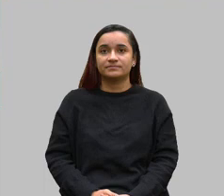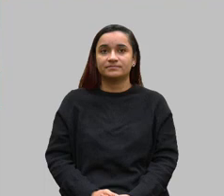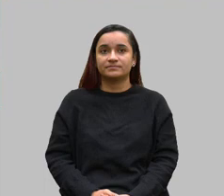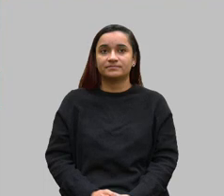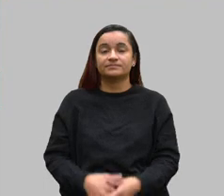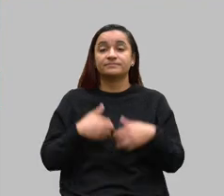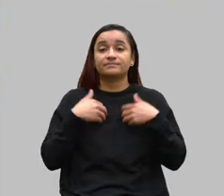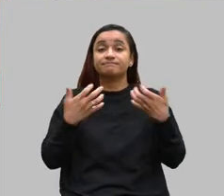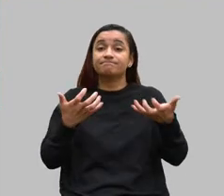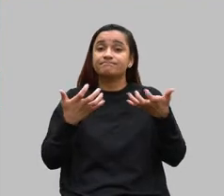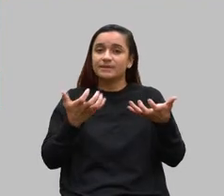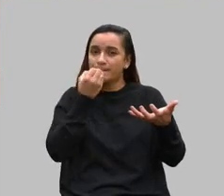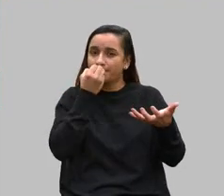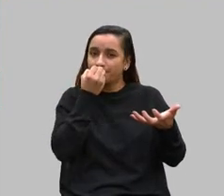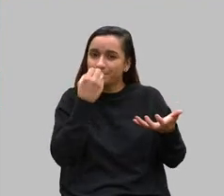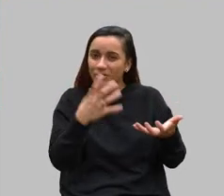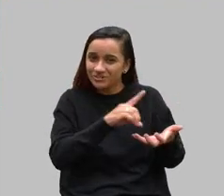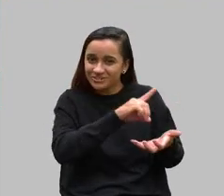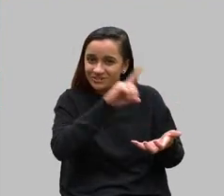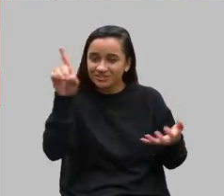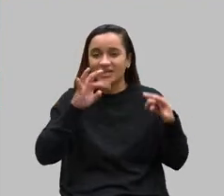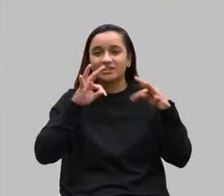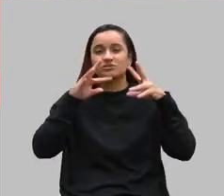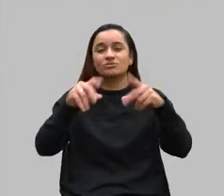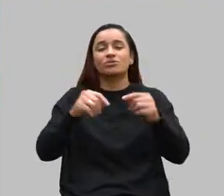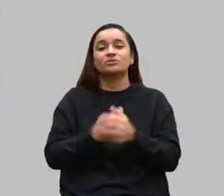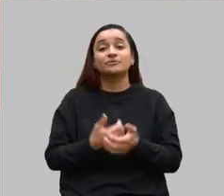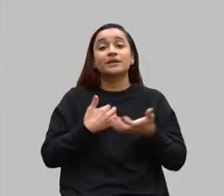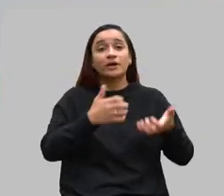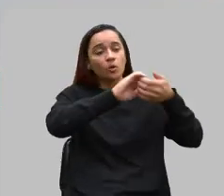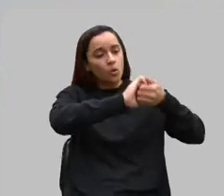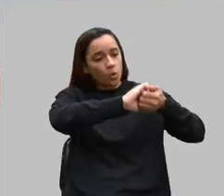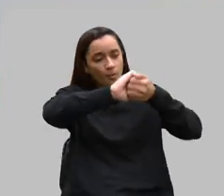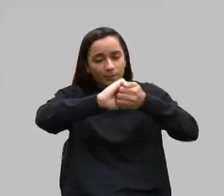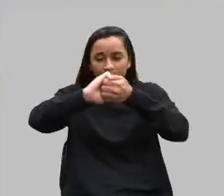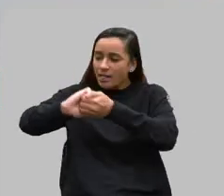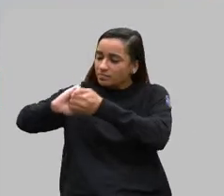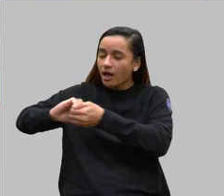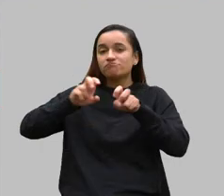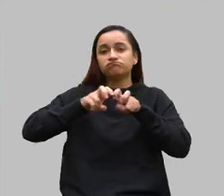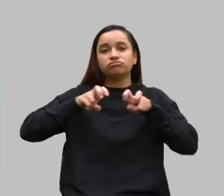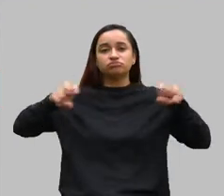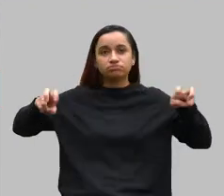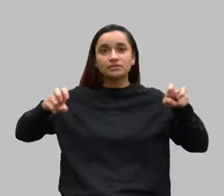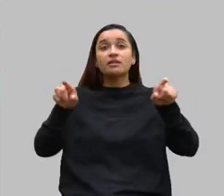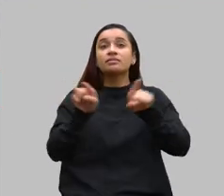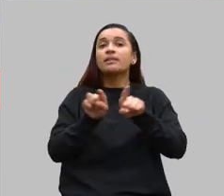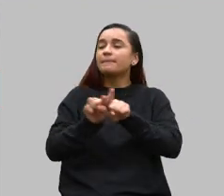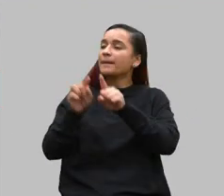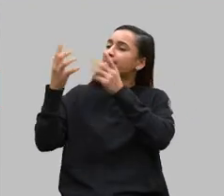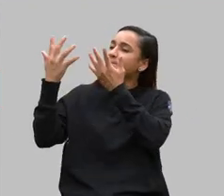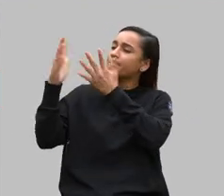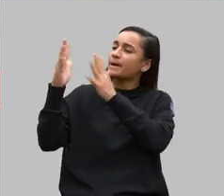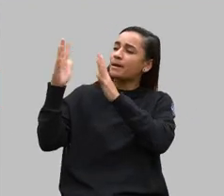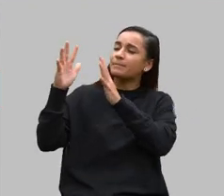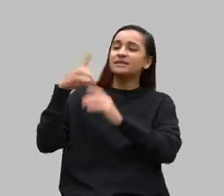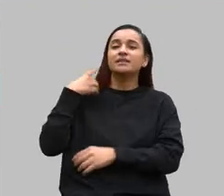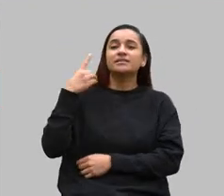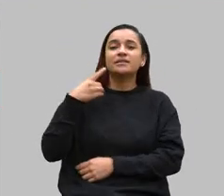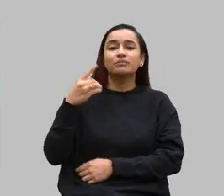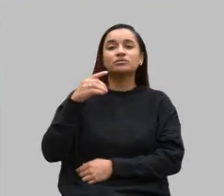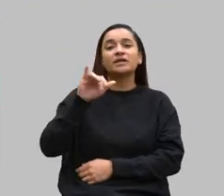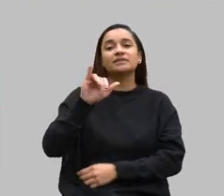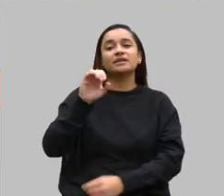quero aqui dar um bom dia a todos cumprimentar a nossa mesa de honra parabenizar a nossa deputada Ione pela